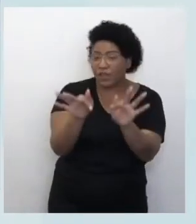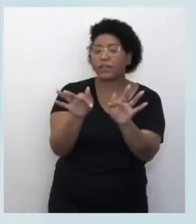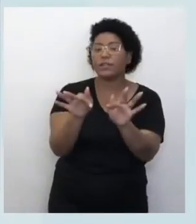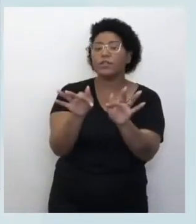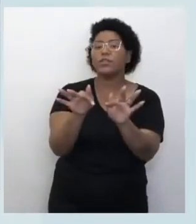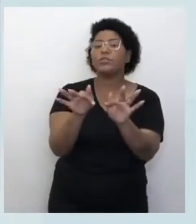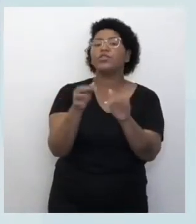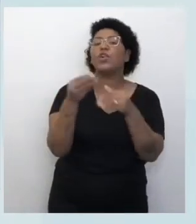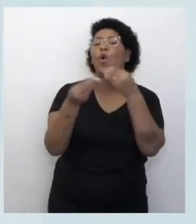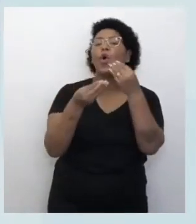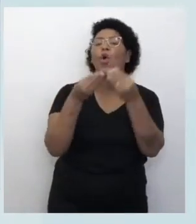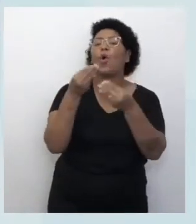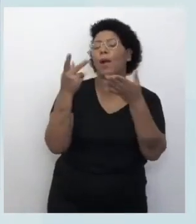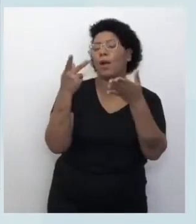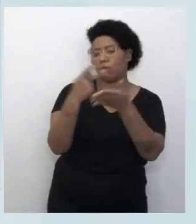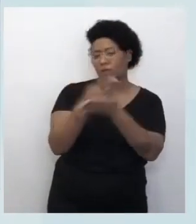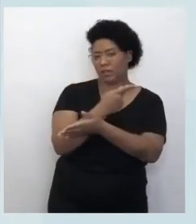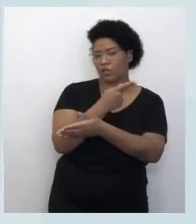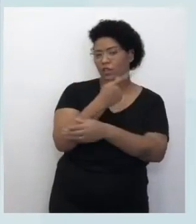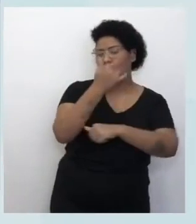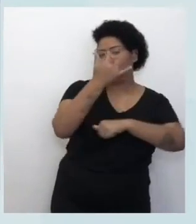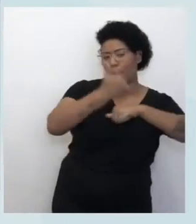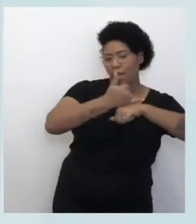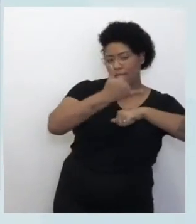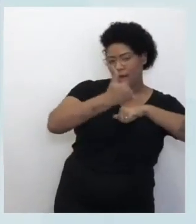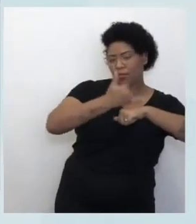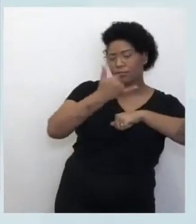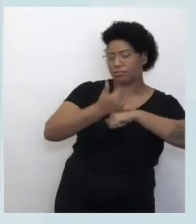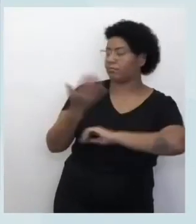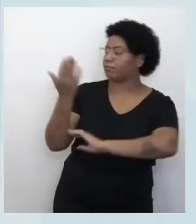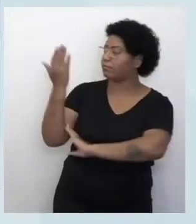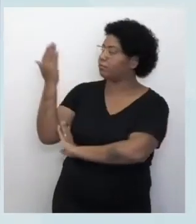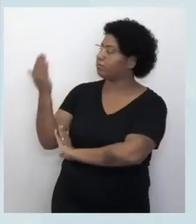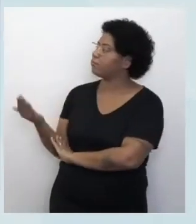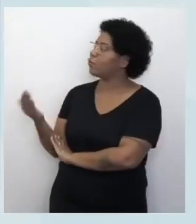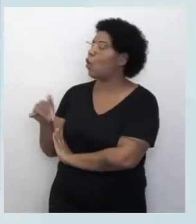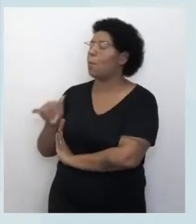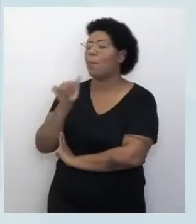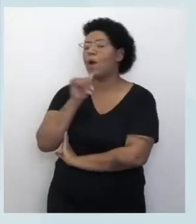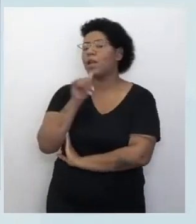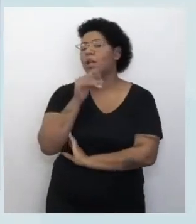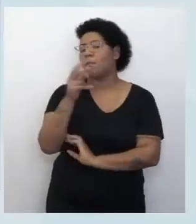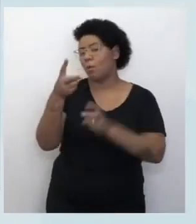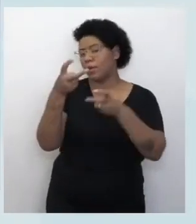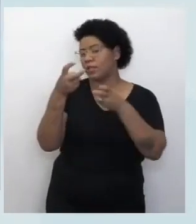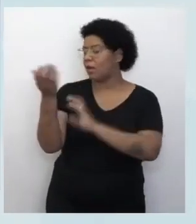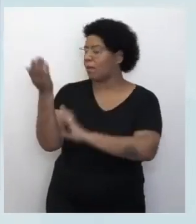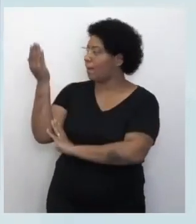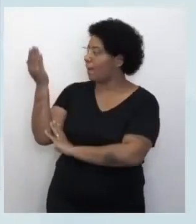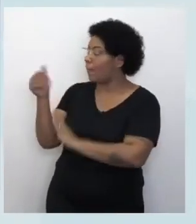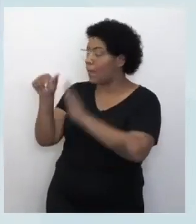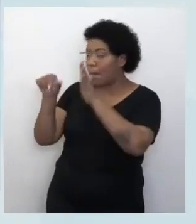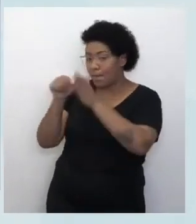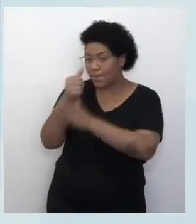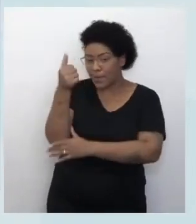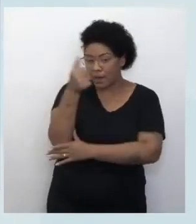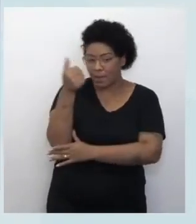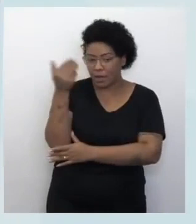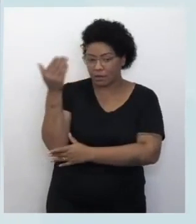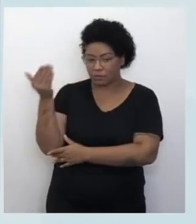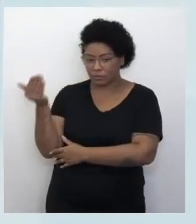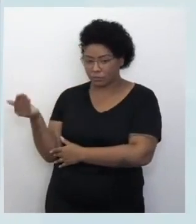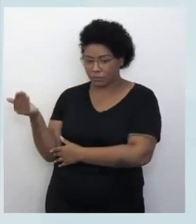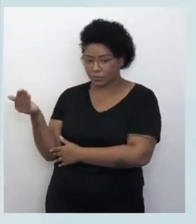de combustão do metal de magnésio. Então, se você observar aqui, no primeiro experimento,